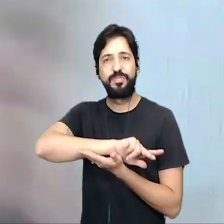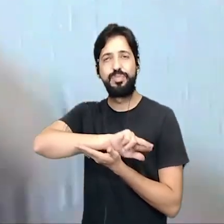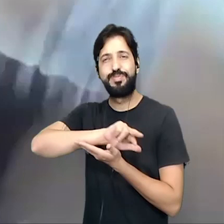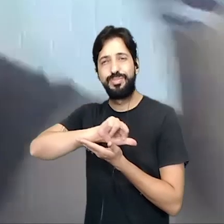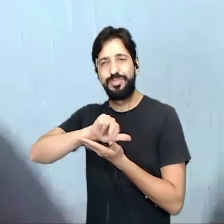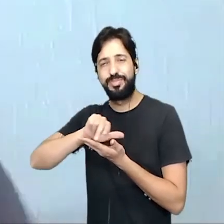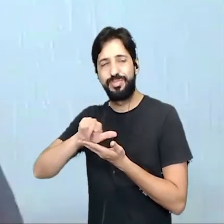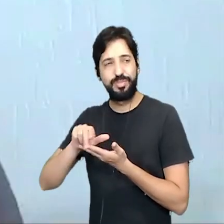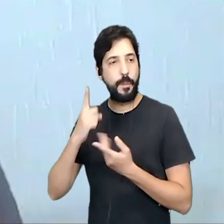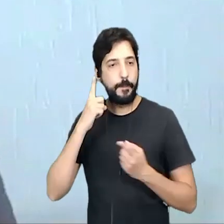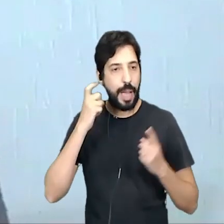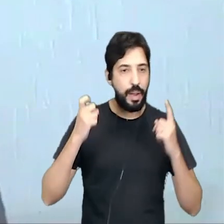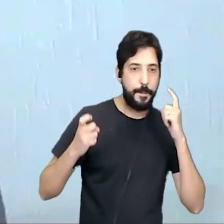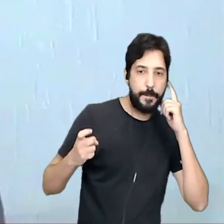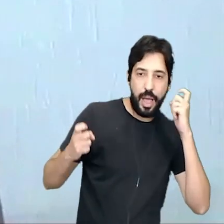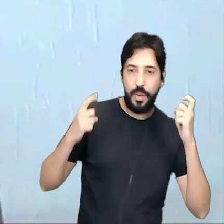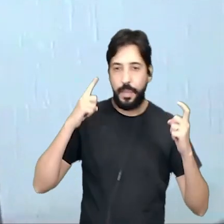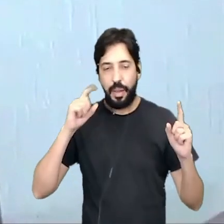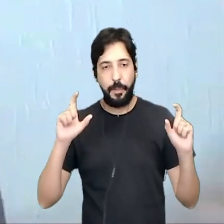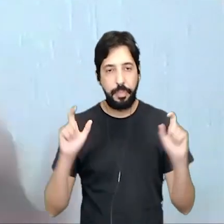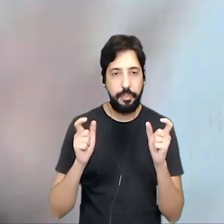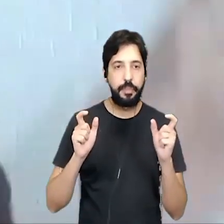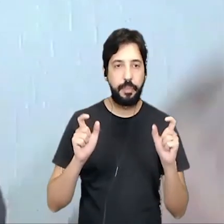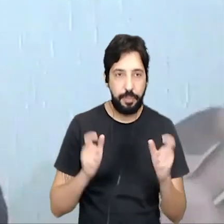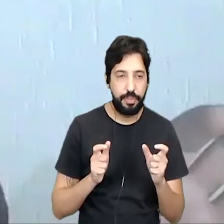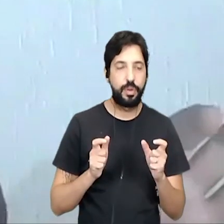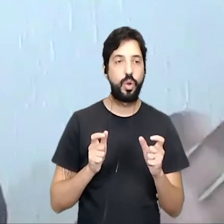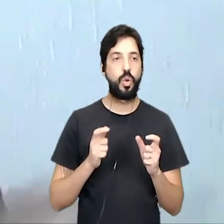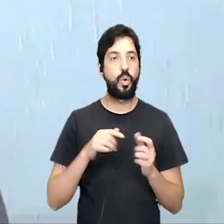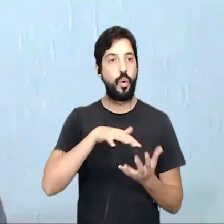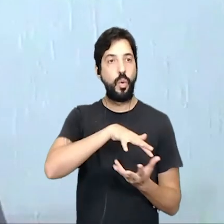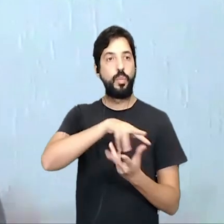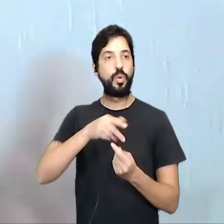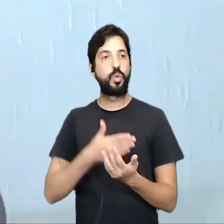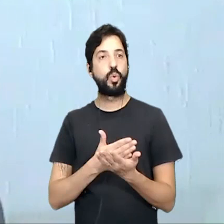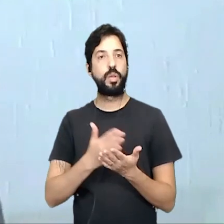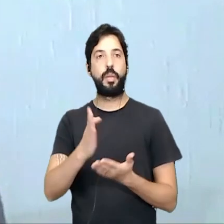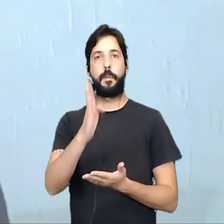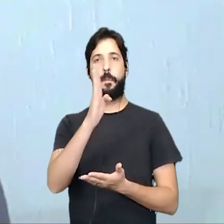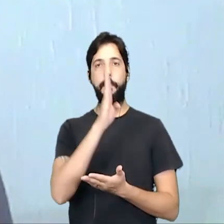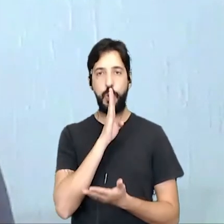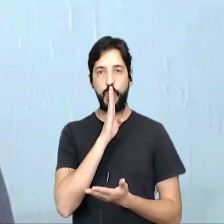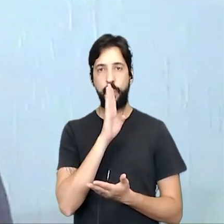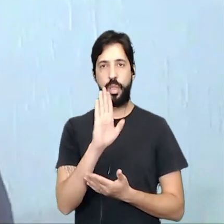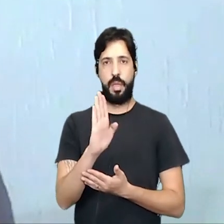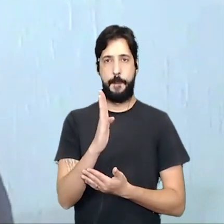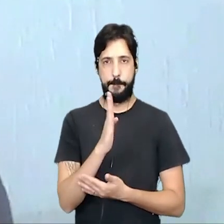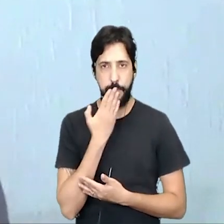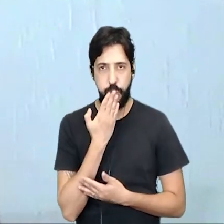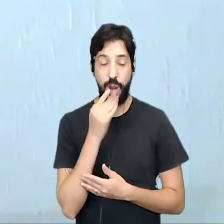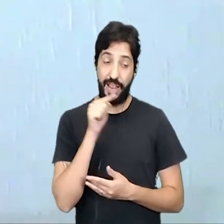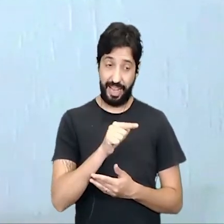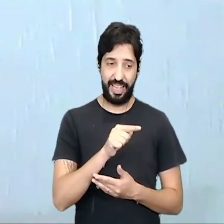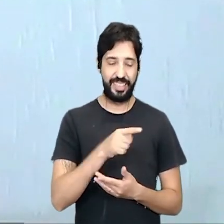a diversidade de tons, de sons e tudo, e que o mundo estava ficando chapado. Esse seria o